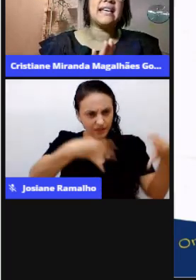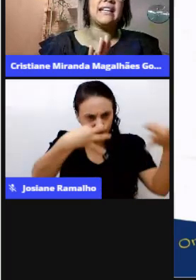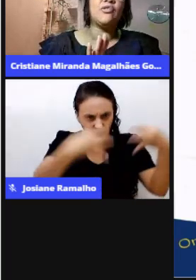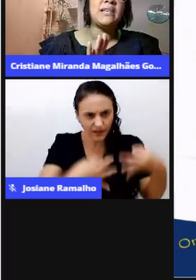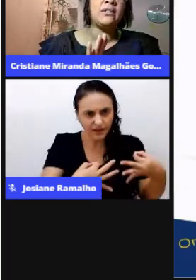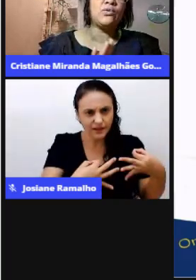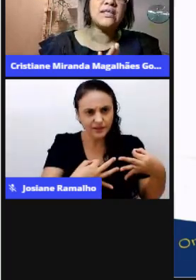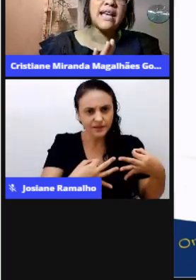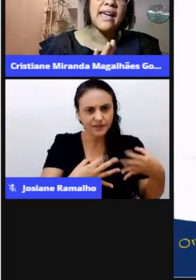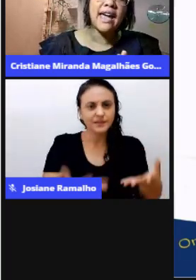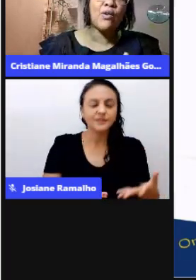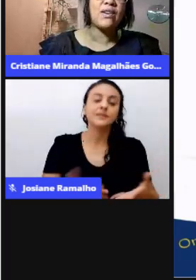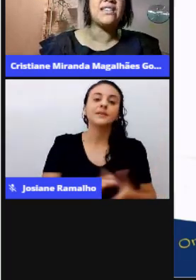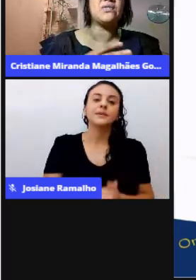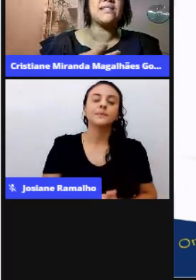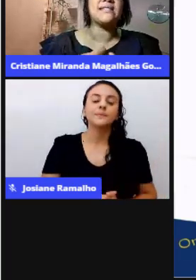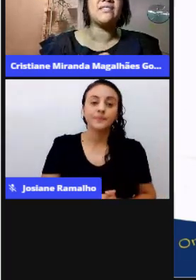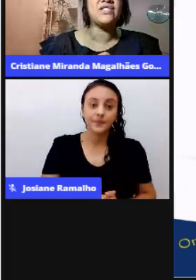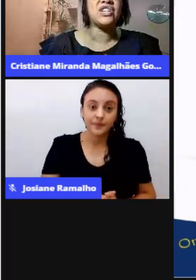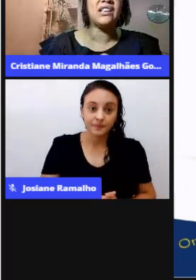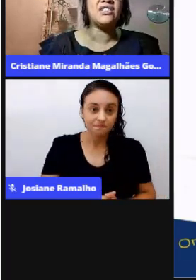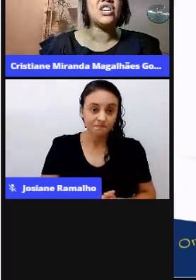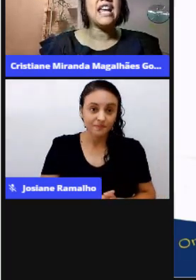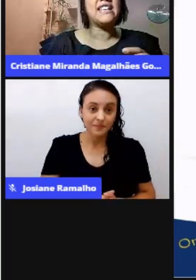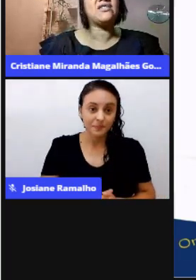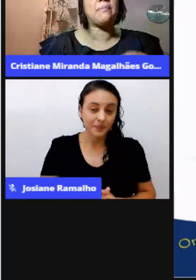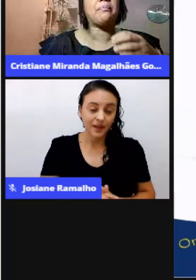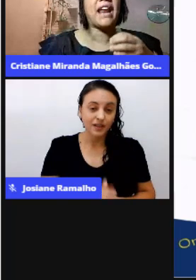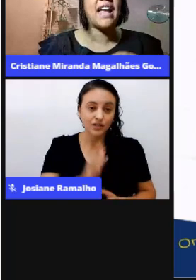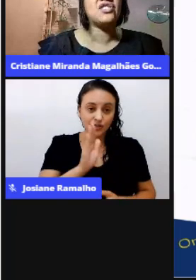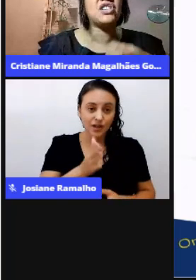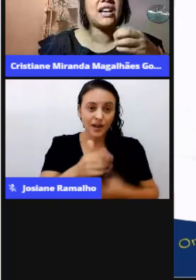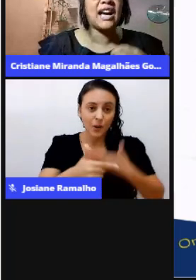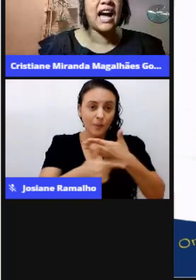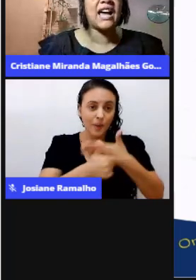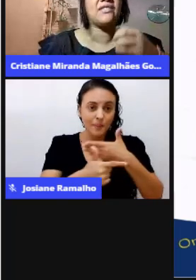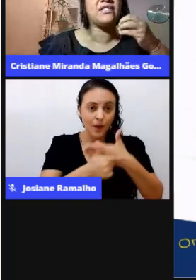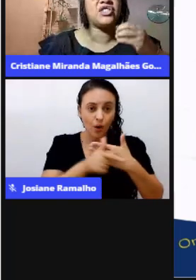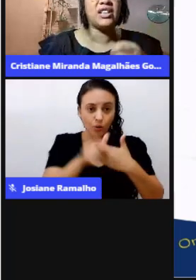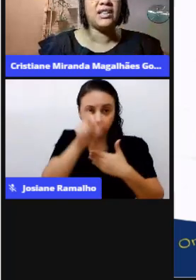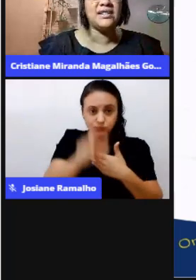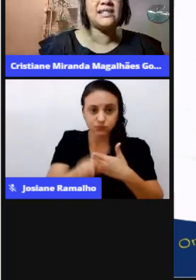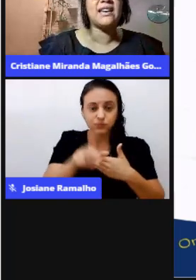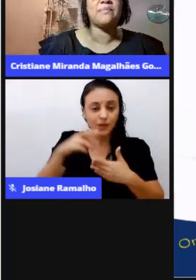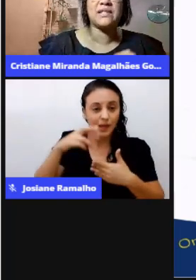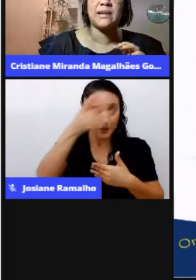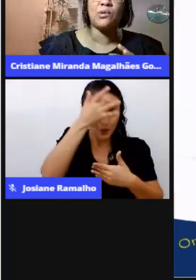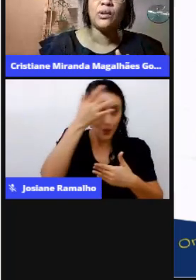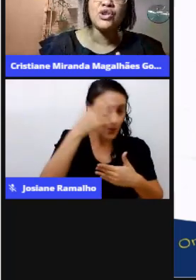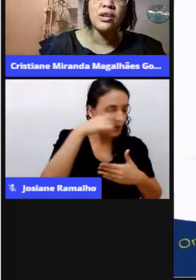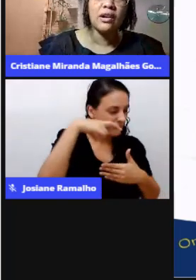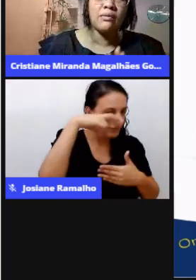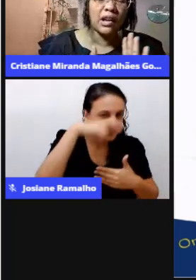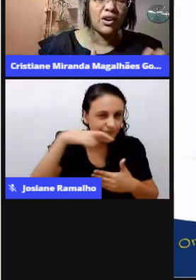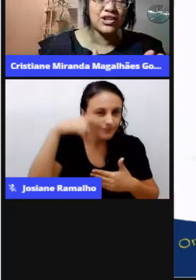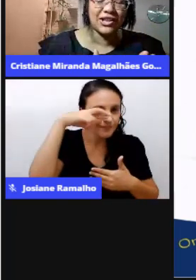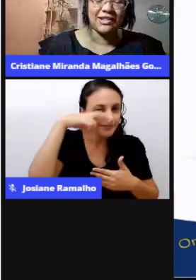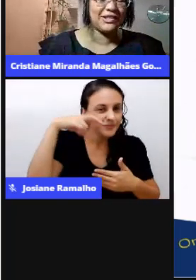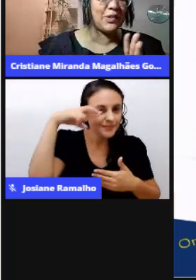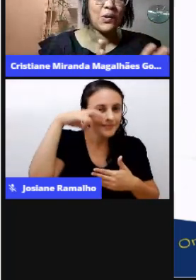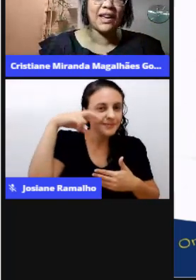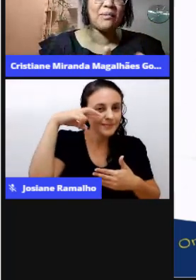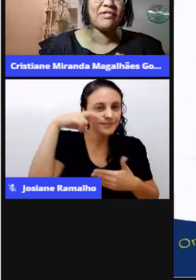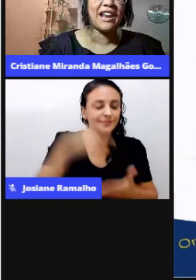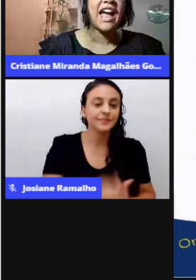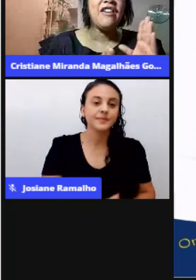correta, se ela não me induz a erro. Isso é ser vigilante. Isso é praticar a vigilância